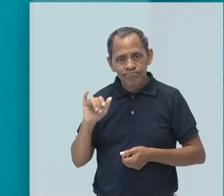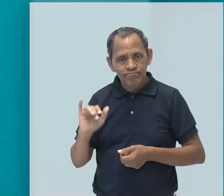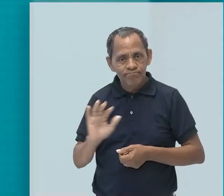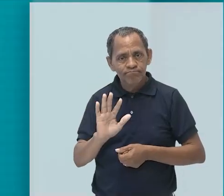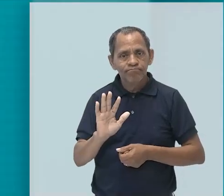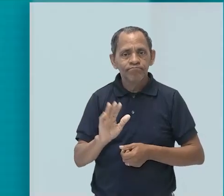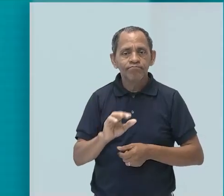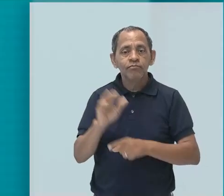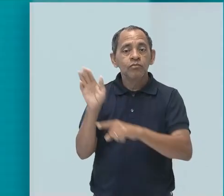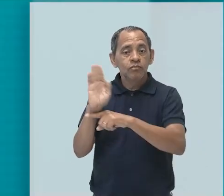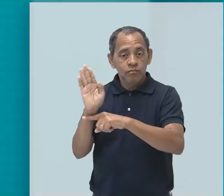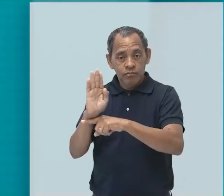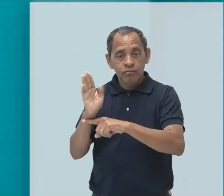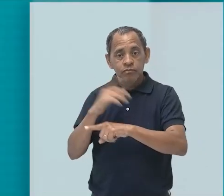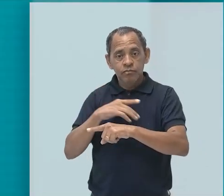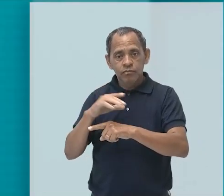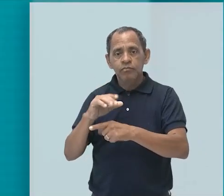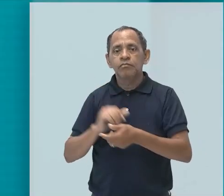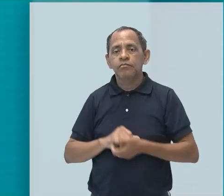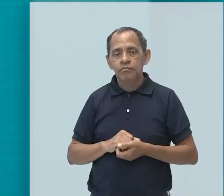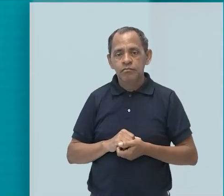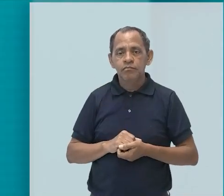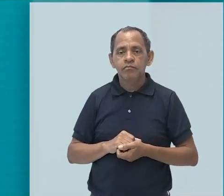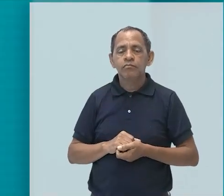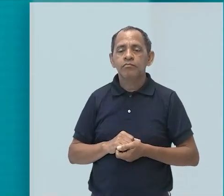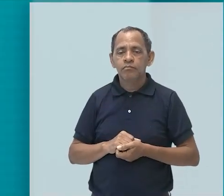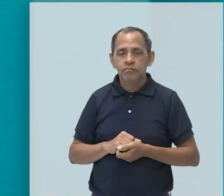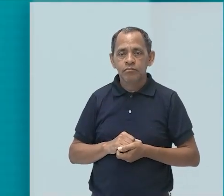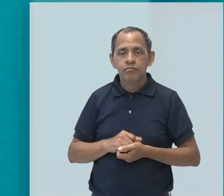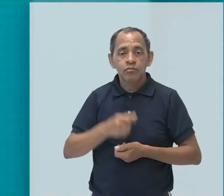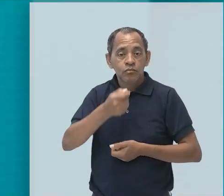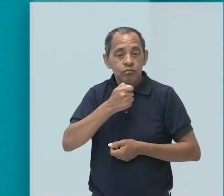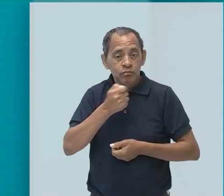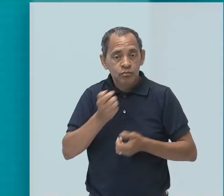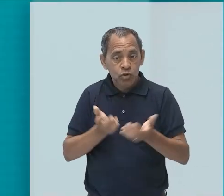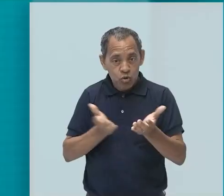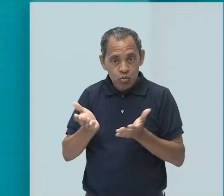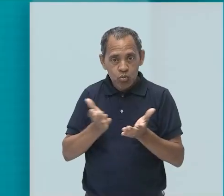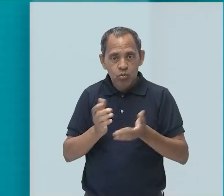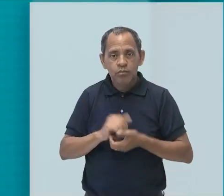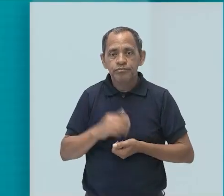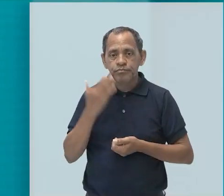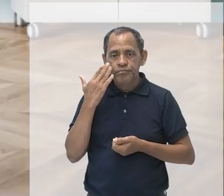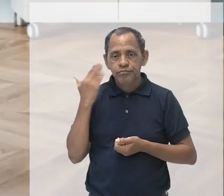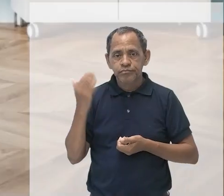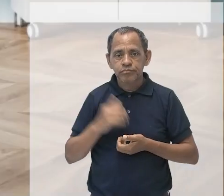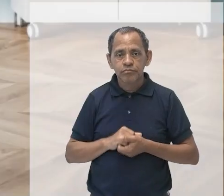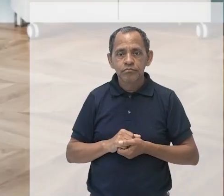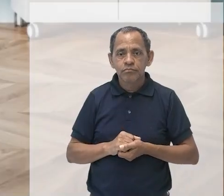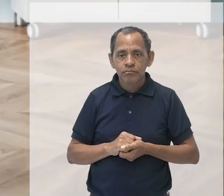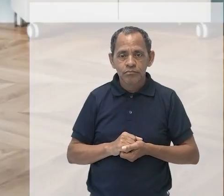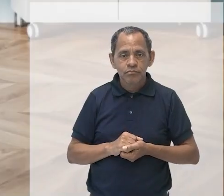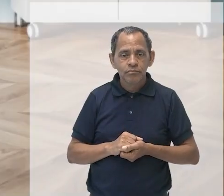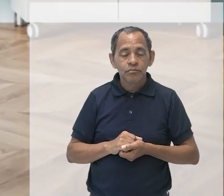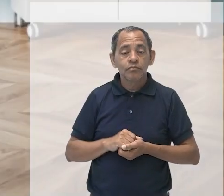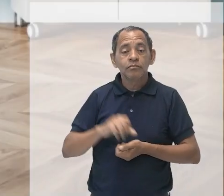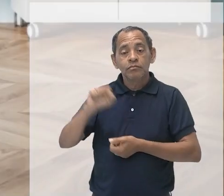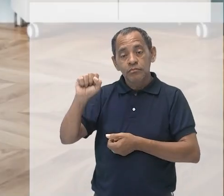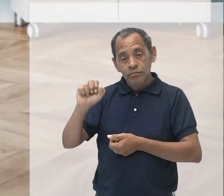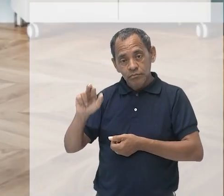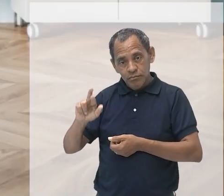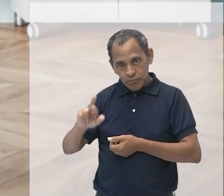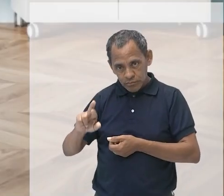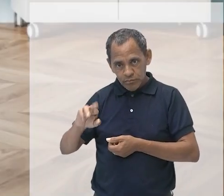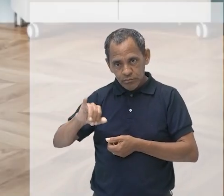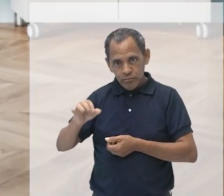o vídeo em que há aí uma consulta médica e um diagnóstico. Acompanhem. Seu João, o